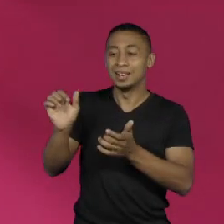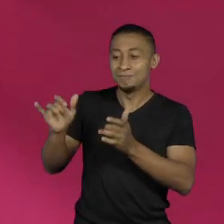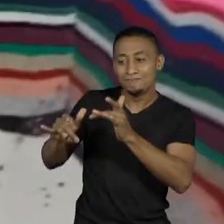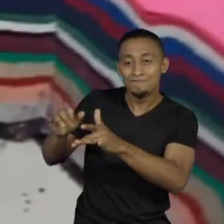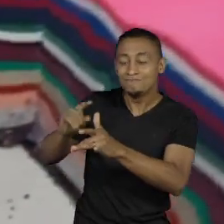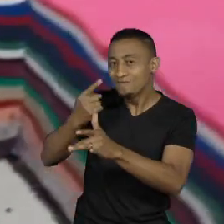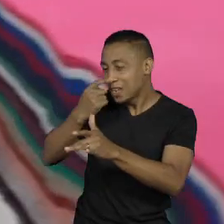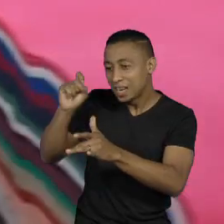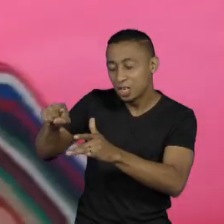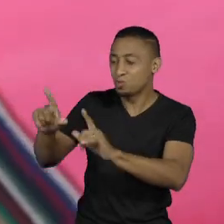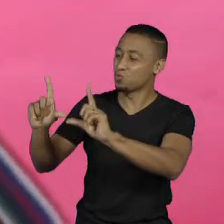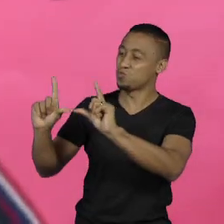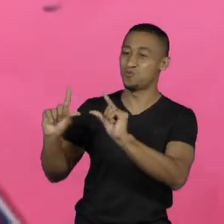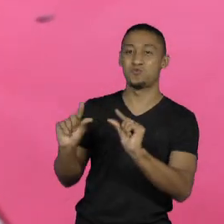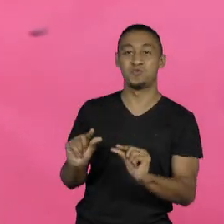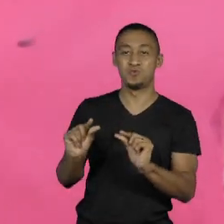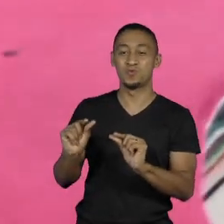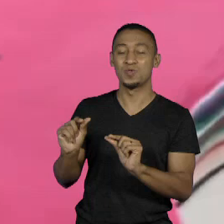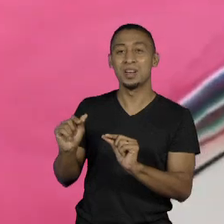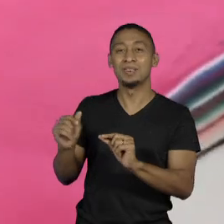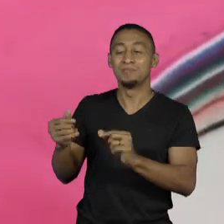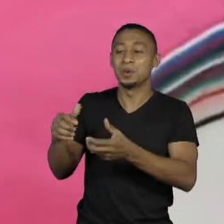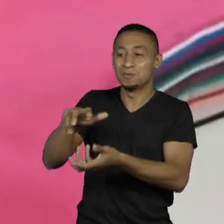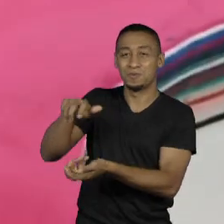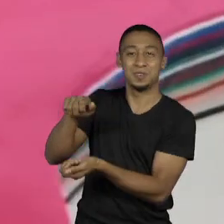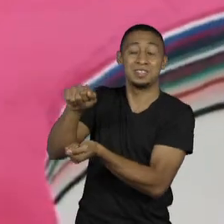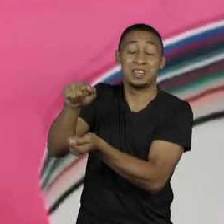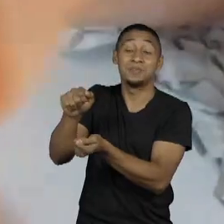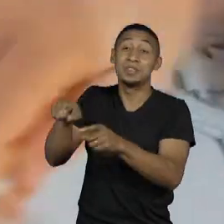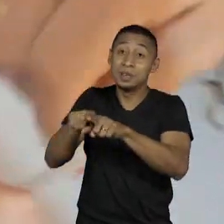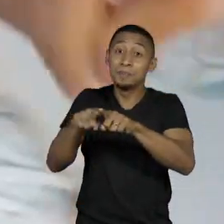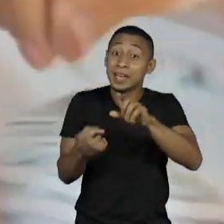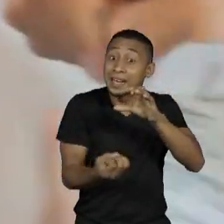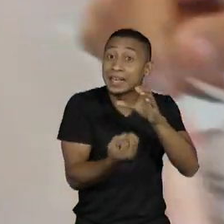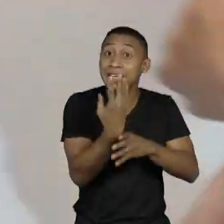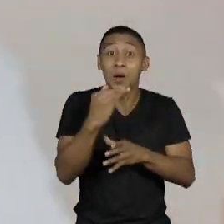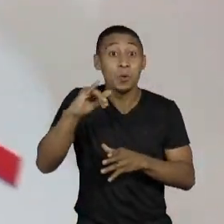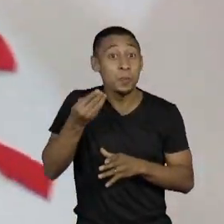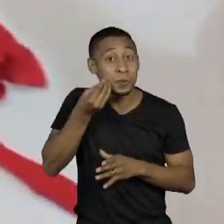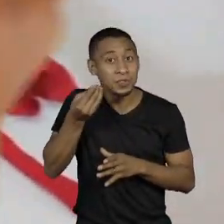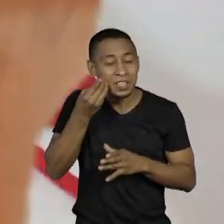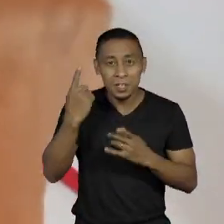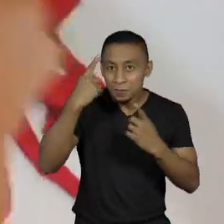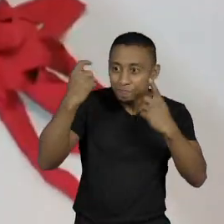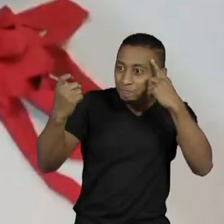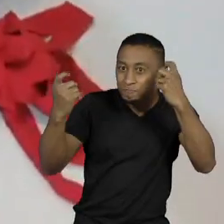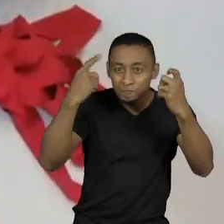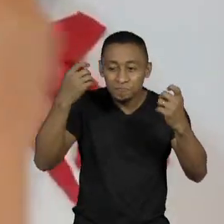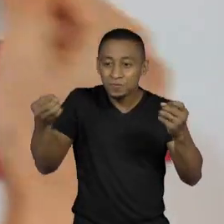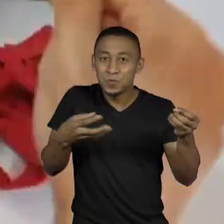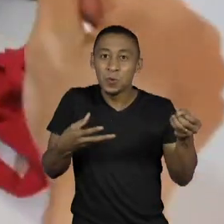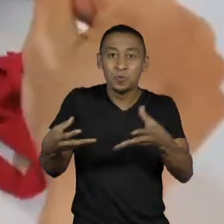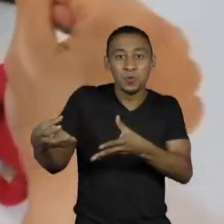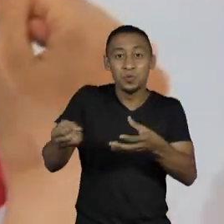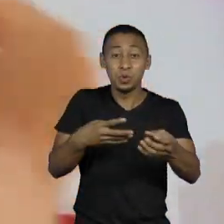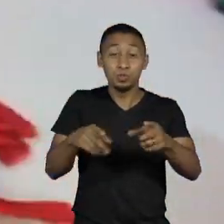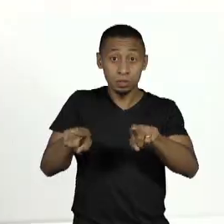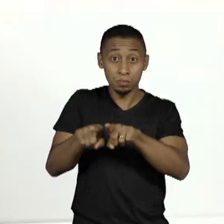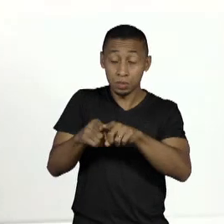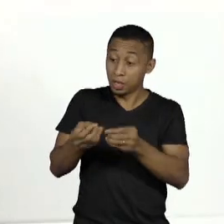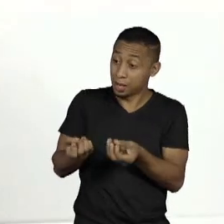meio ambiente, a gente cria a possibilidade de produtos novos e também consegue gerar renda para esse grupo de